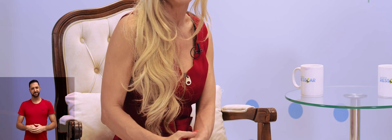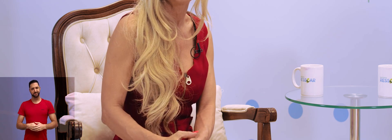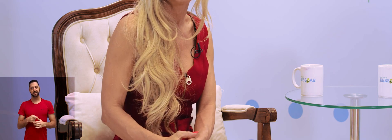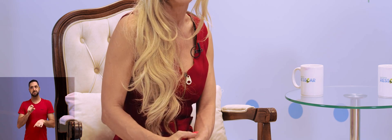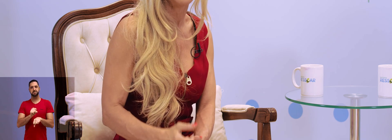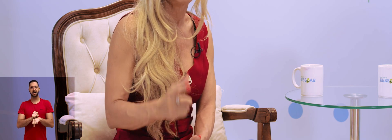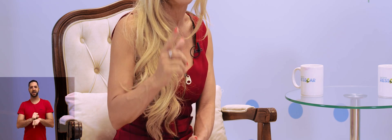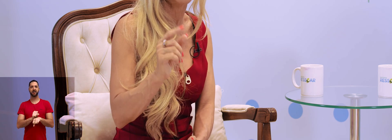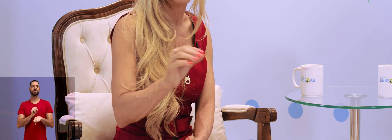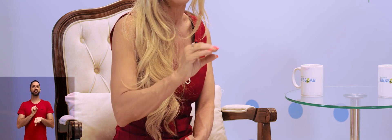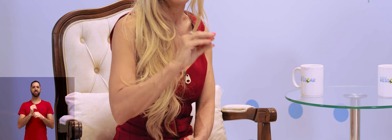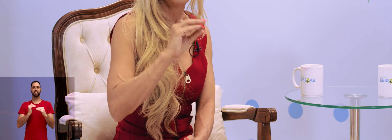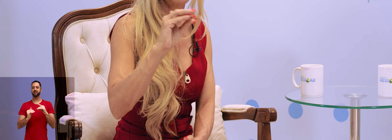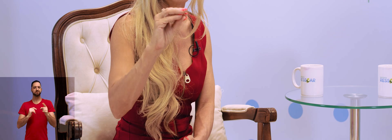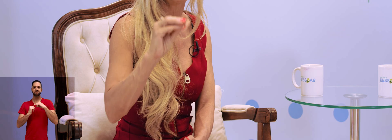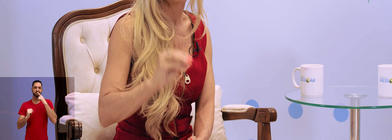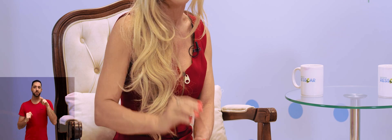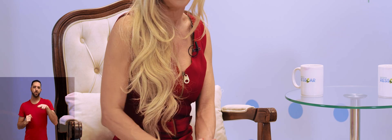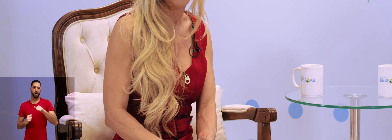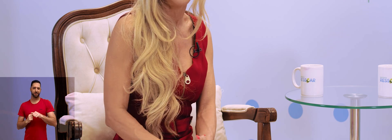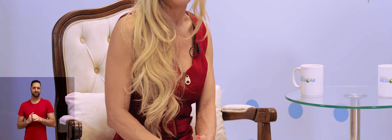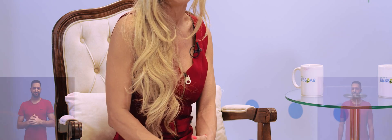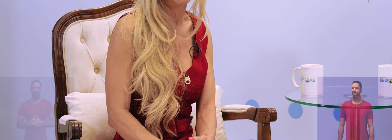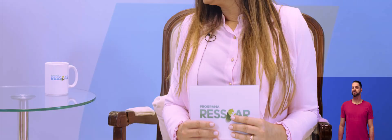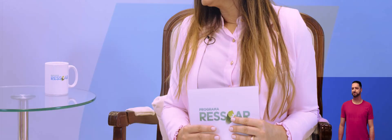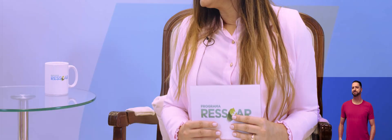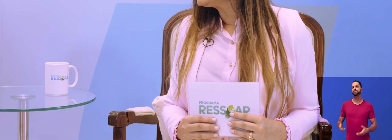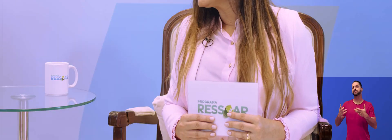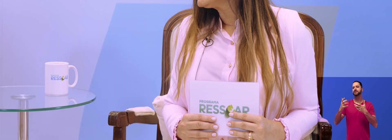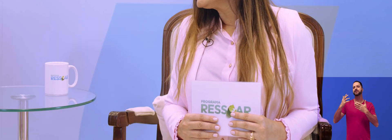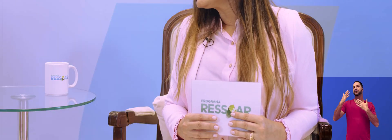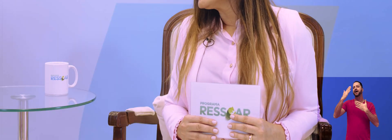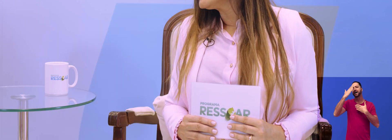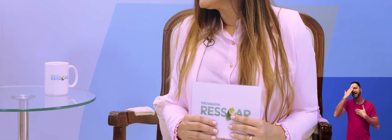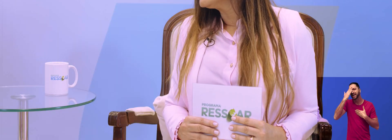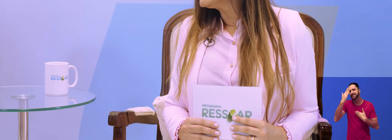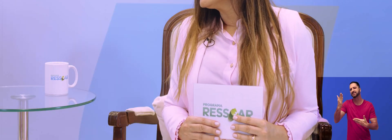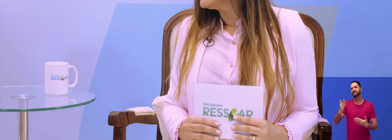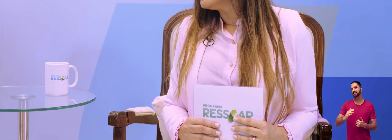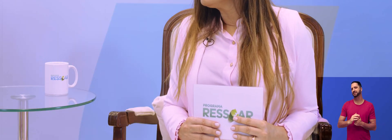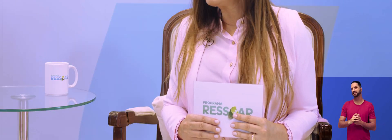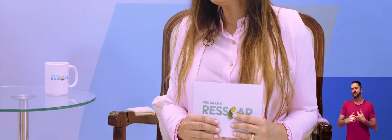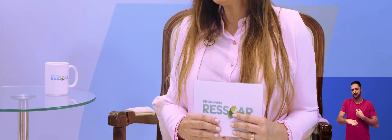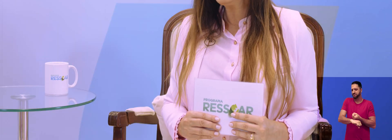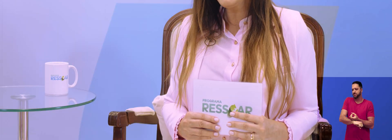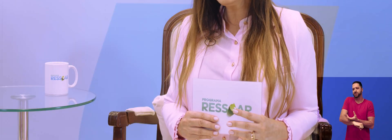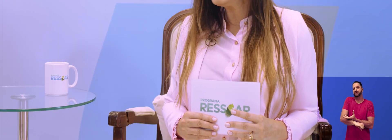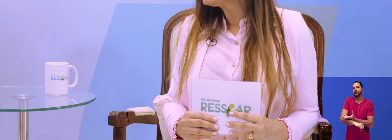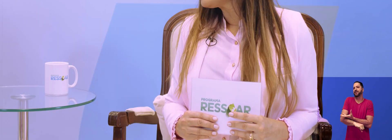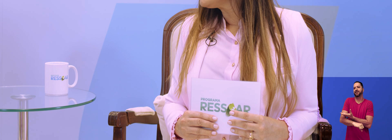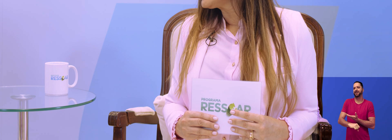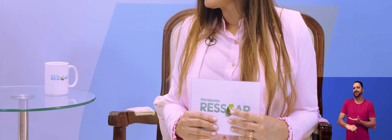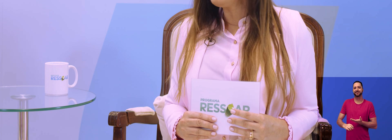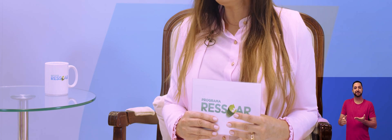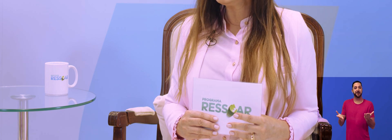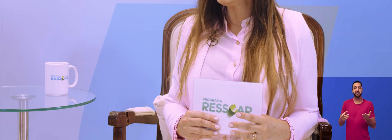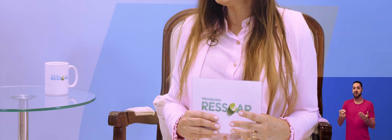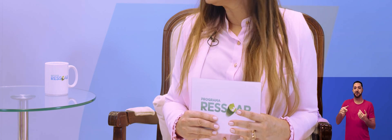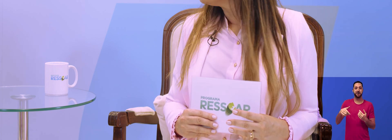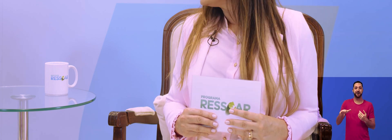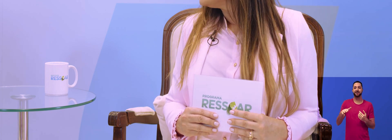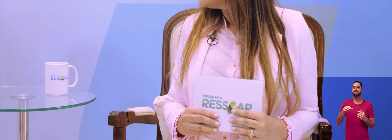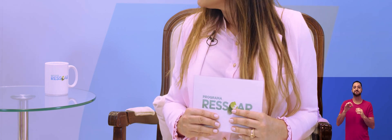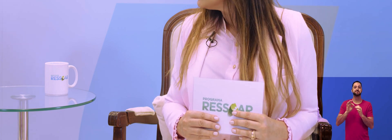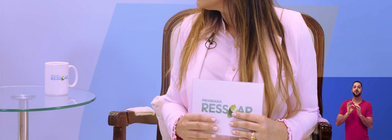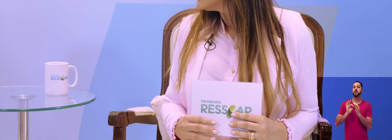te freia. E aí você chega aonde você quer chegar. Queria te agradecer. Uhum. Fiquei emocionada de saber que agora ela